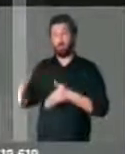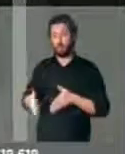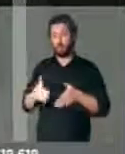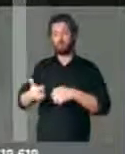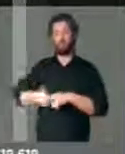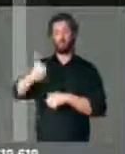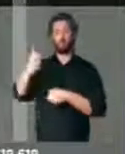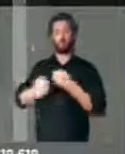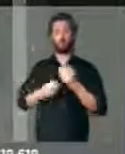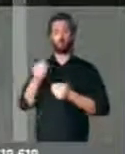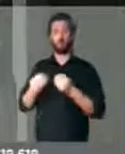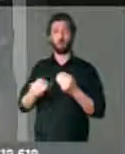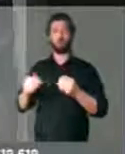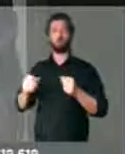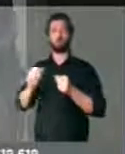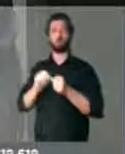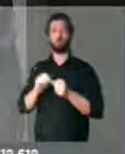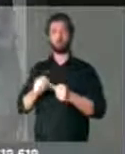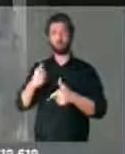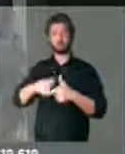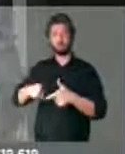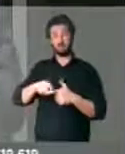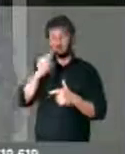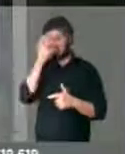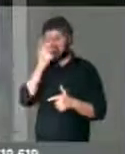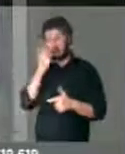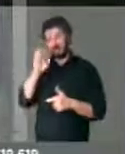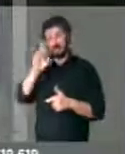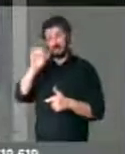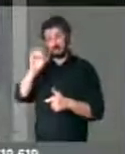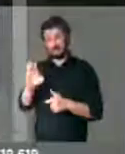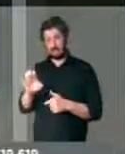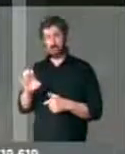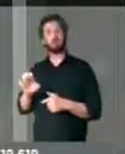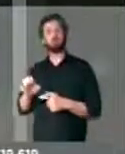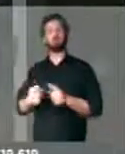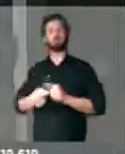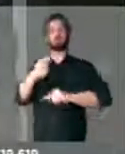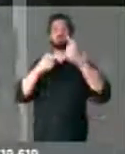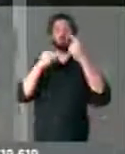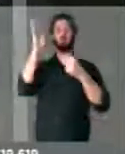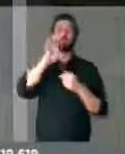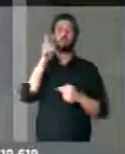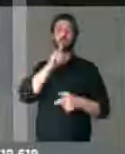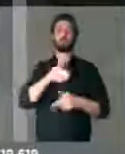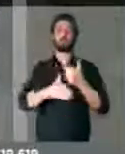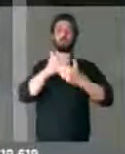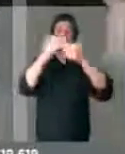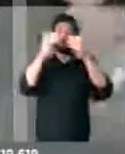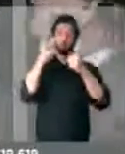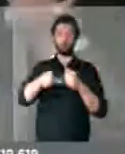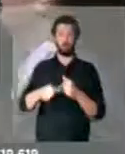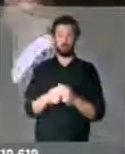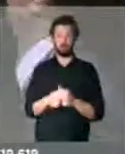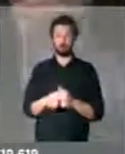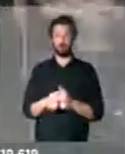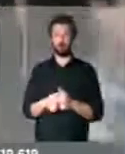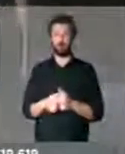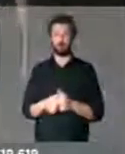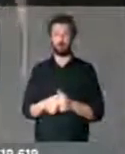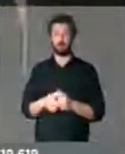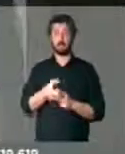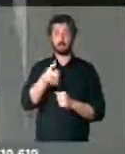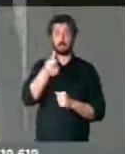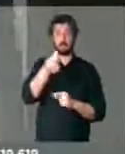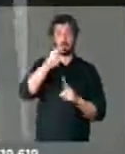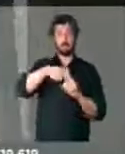para poder retirar o país dessa crise e para que o país possa voltar à retomada do crescimento. São 6